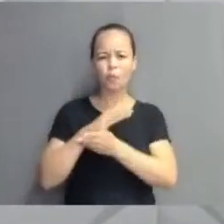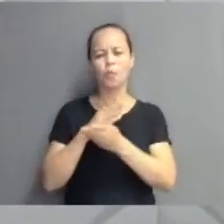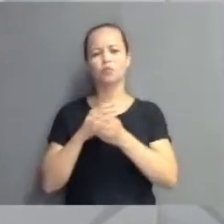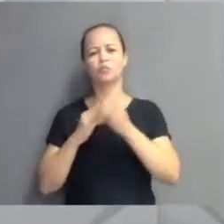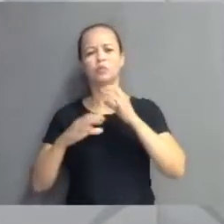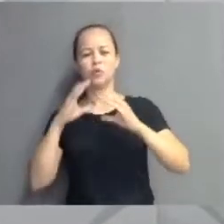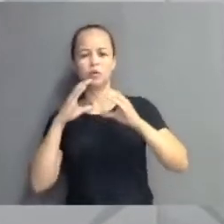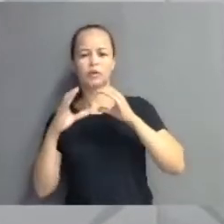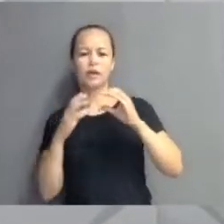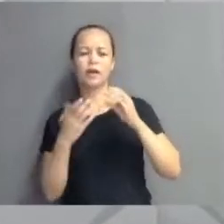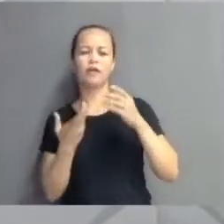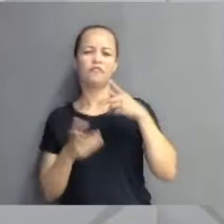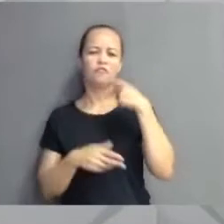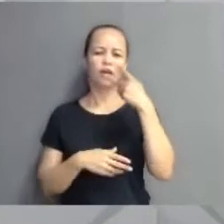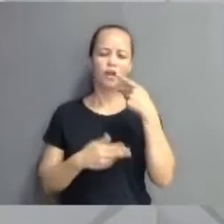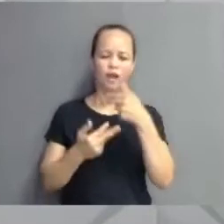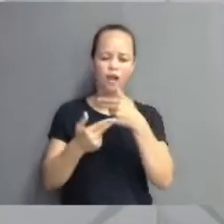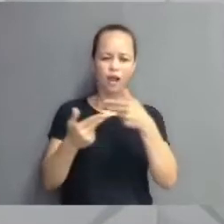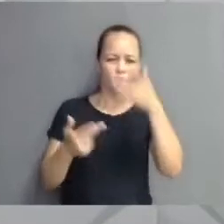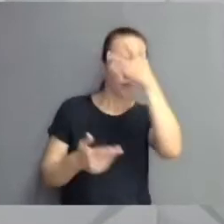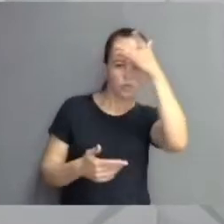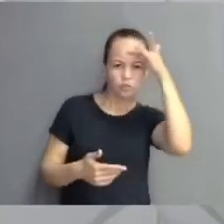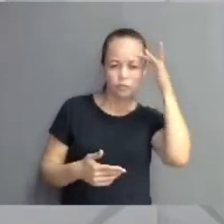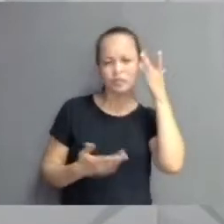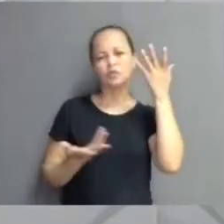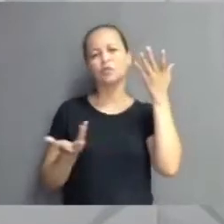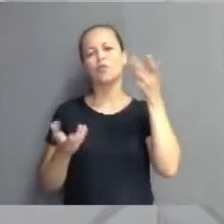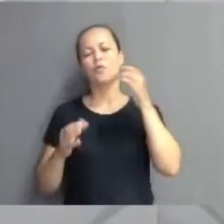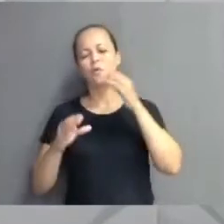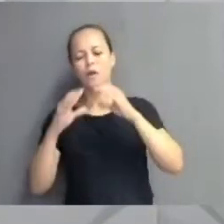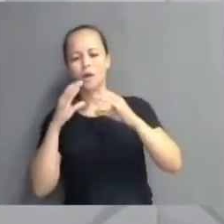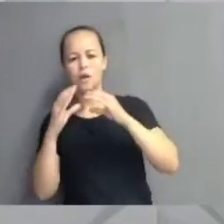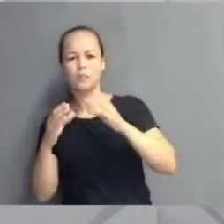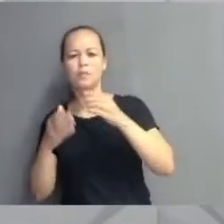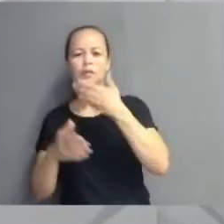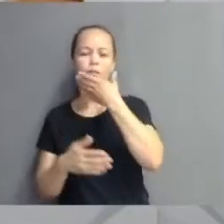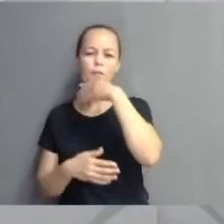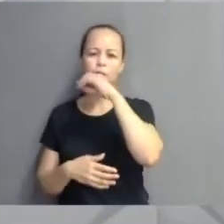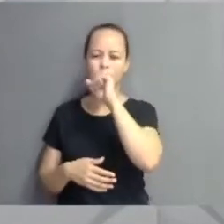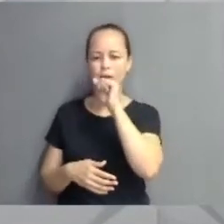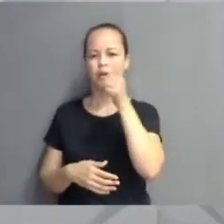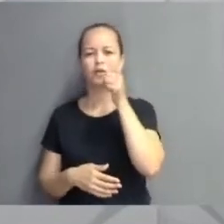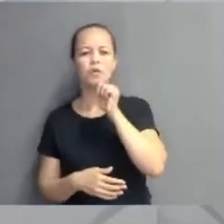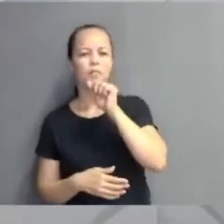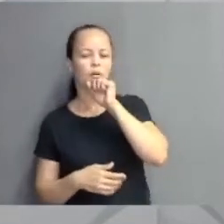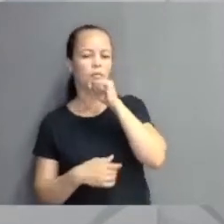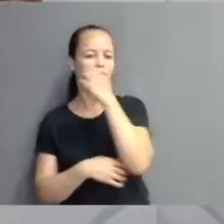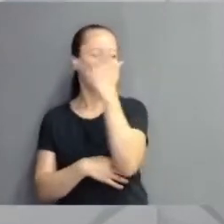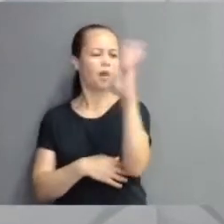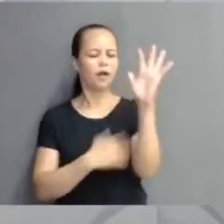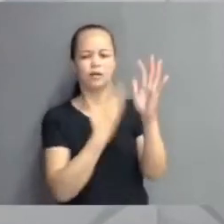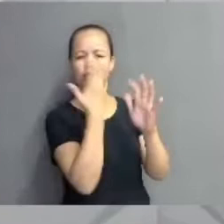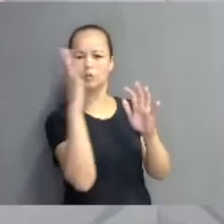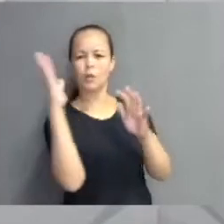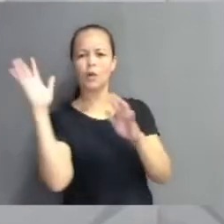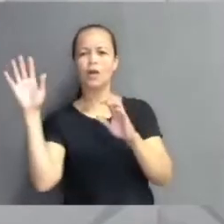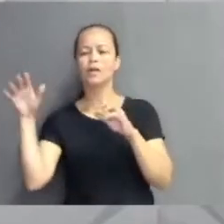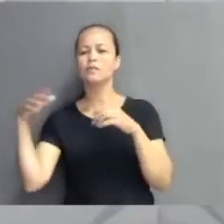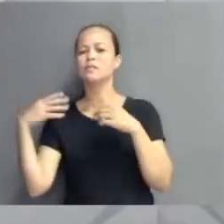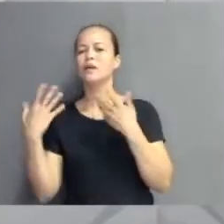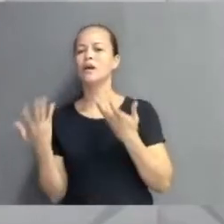pensa falar com as pessoas se comunica com o papai Cola mãe com a natureza com os animais